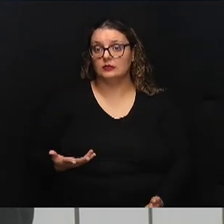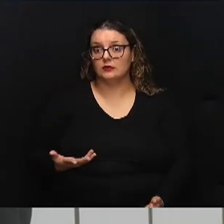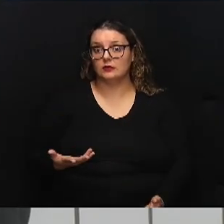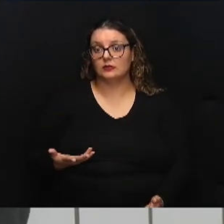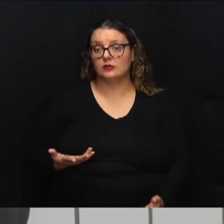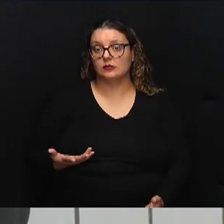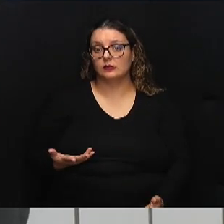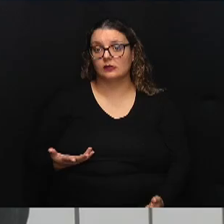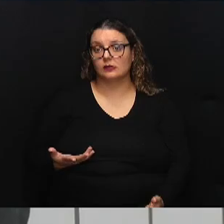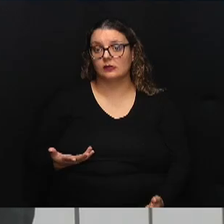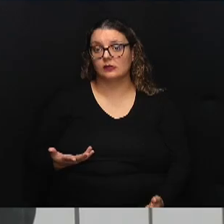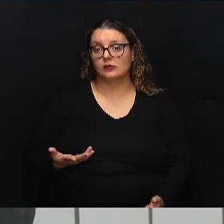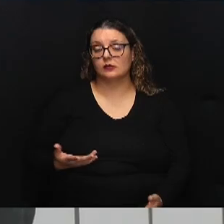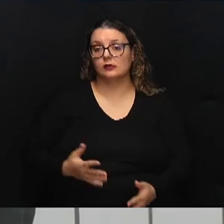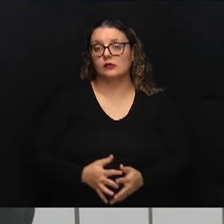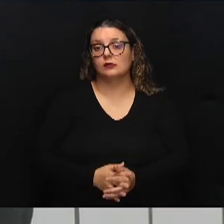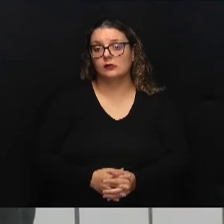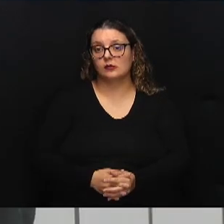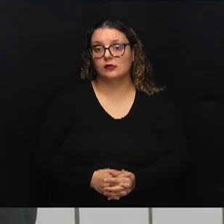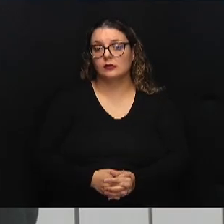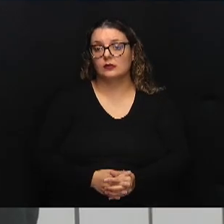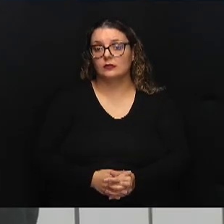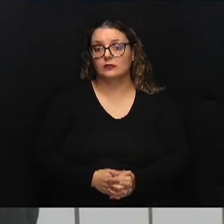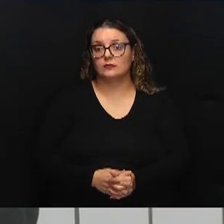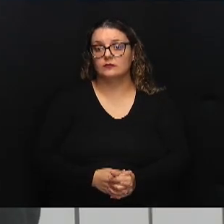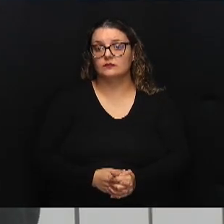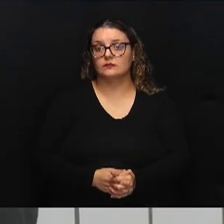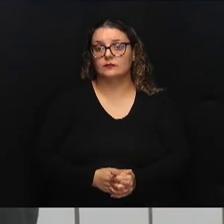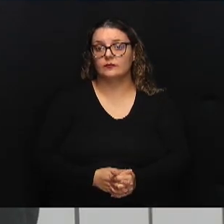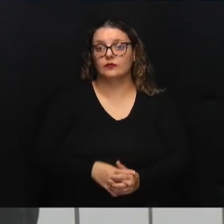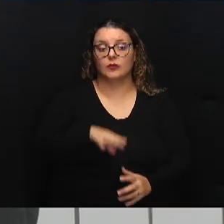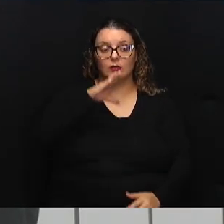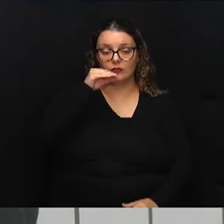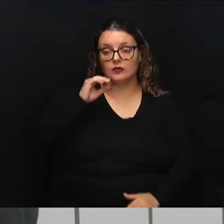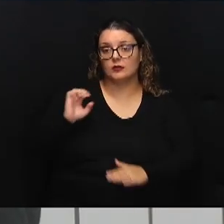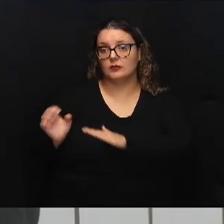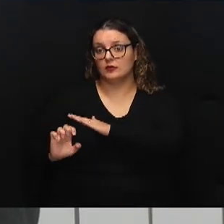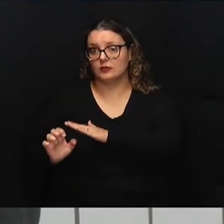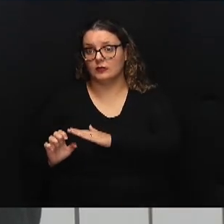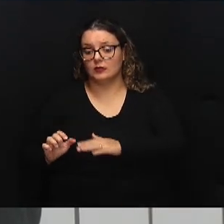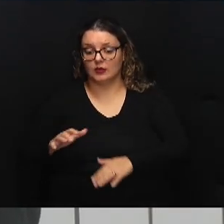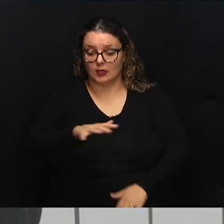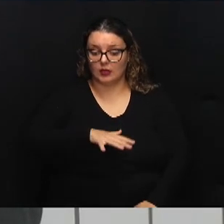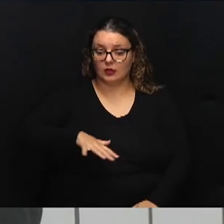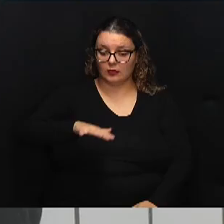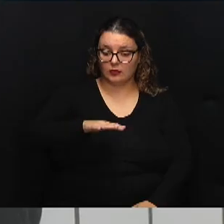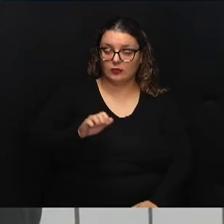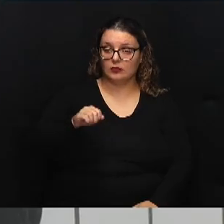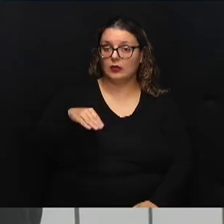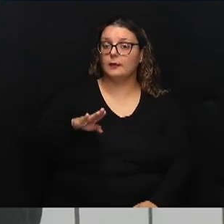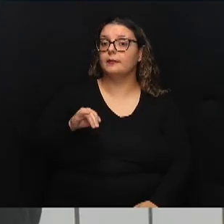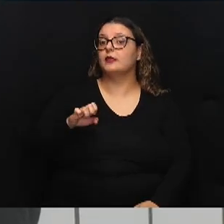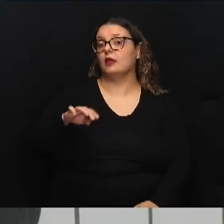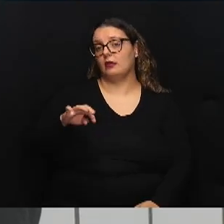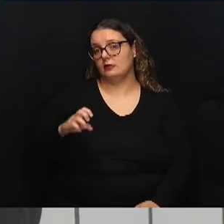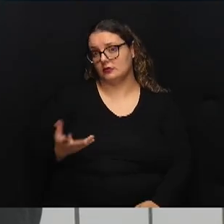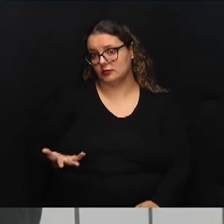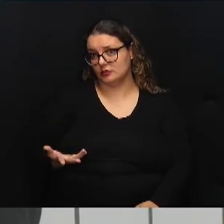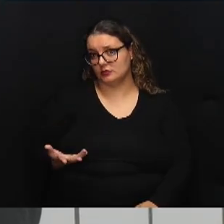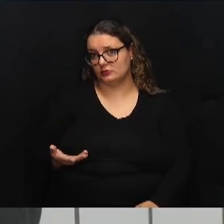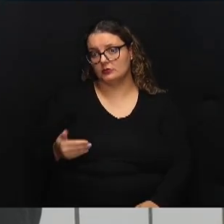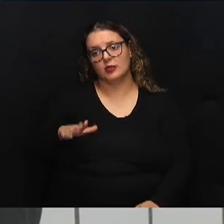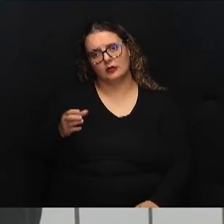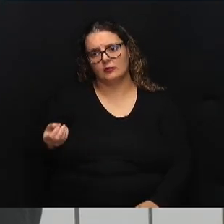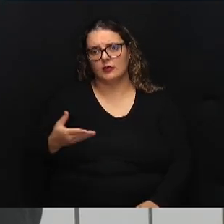entre o empregado e a empresa, no que diz respeito ao ambiente da empresa, né? Ainda mais agora